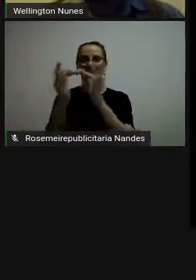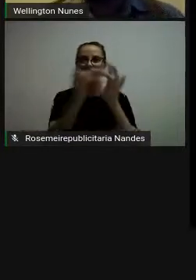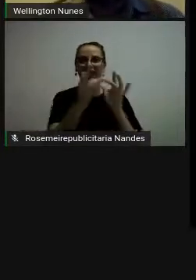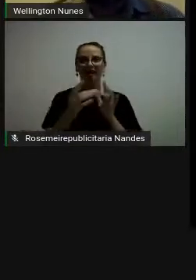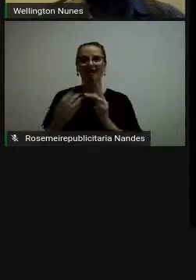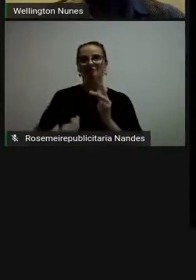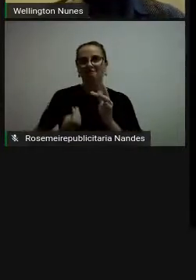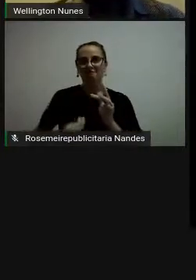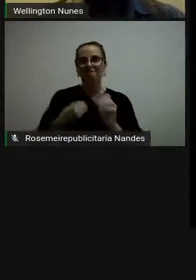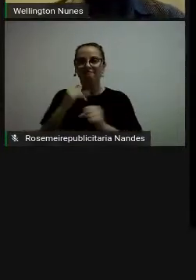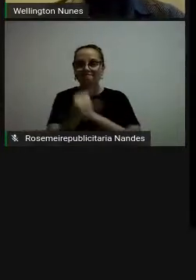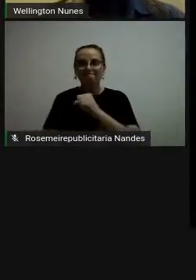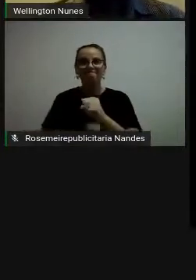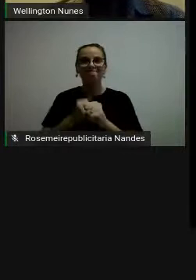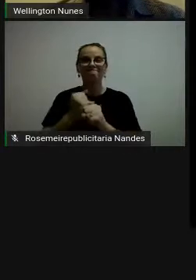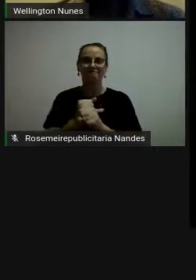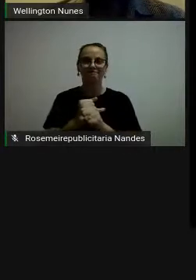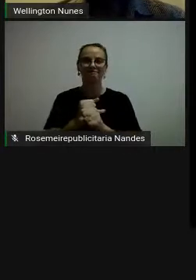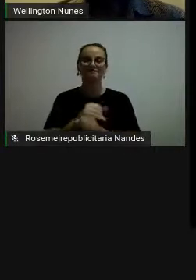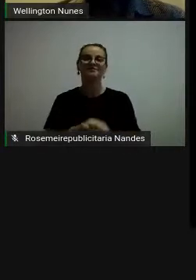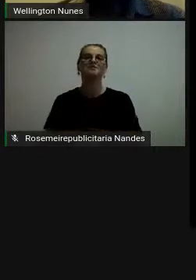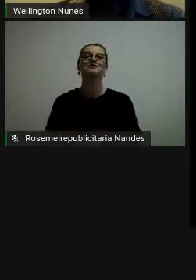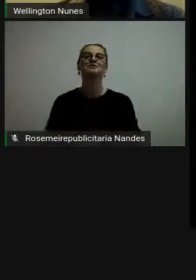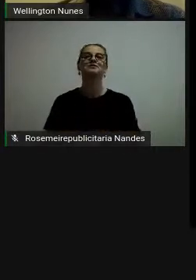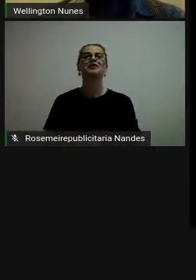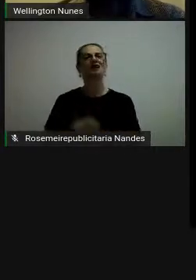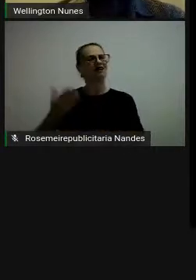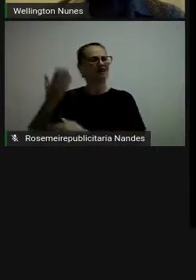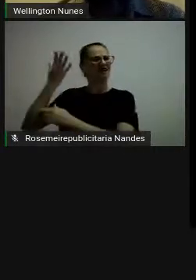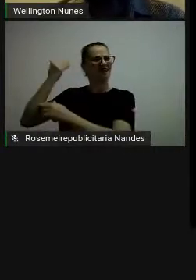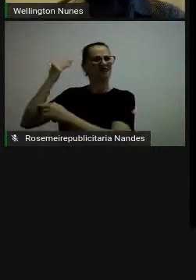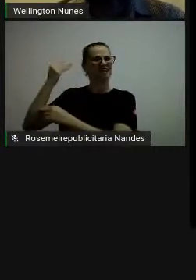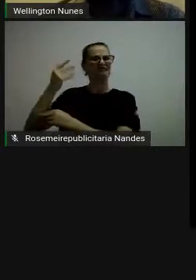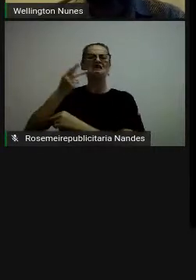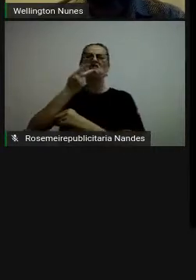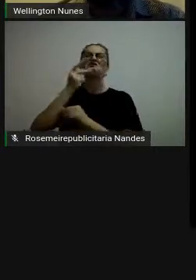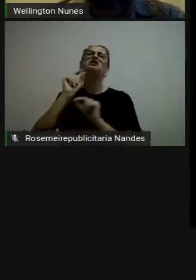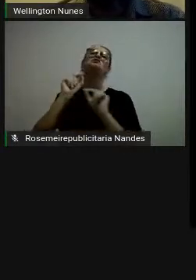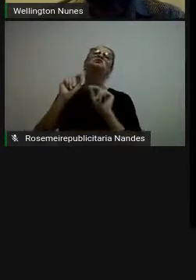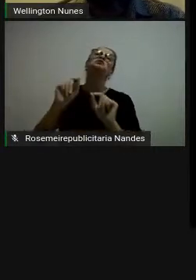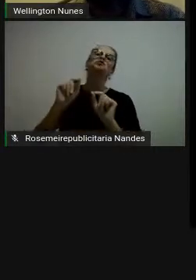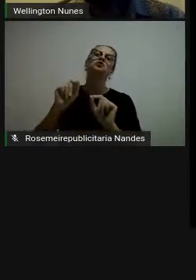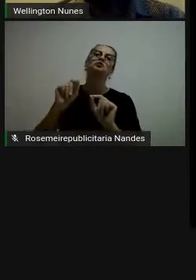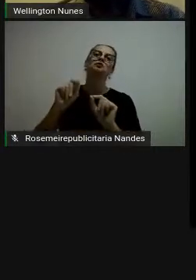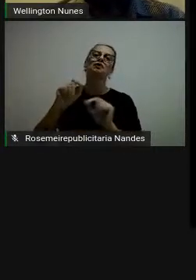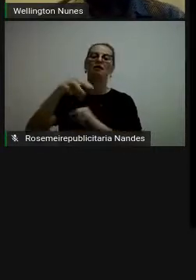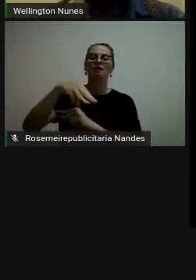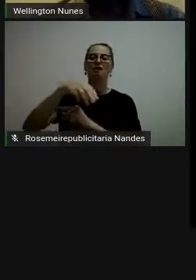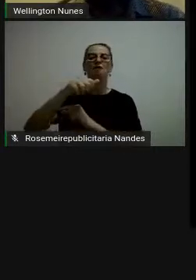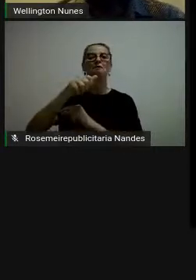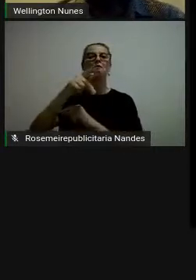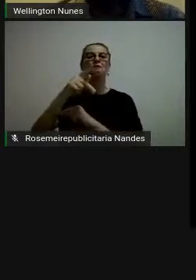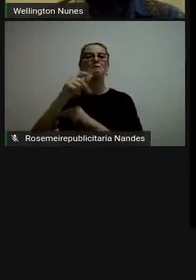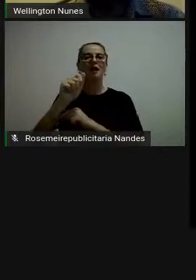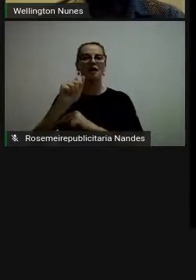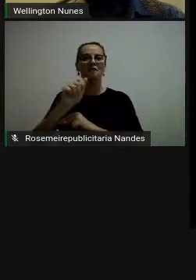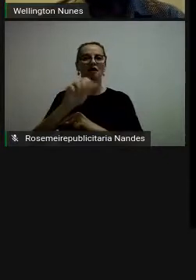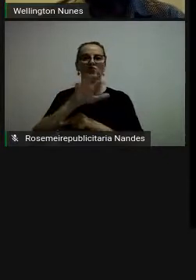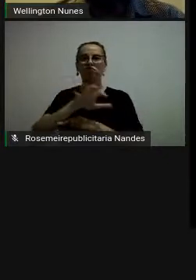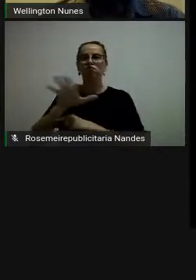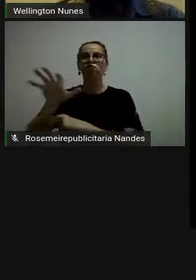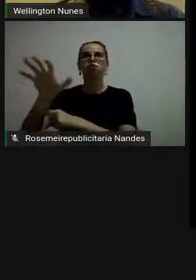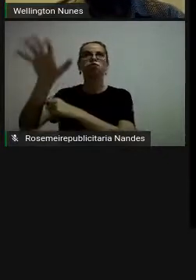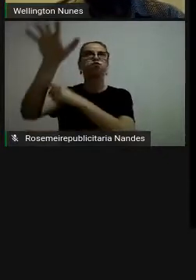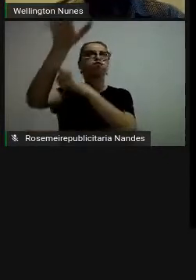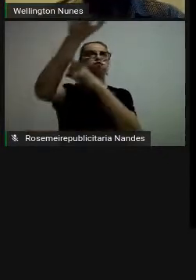Antigamente, quando se falava de mapa, né, de mapeamento, era tudo muito robusto, tudo muito manual.